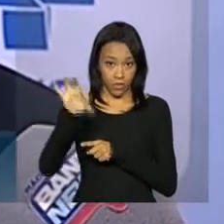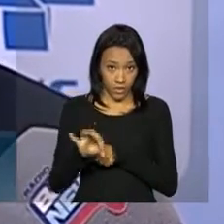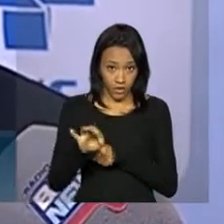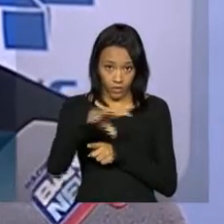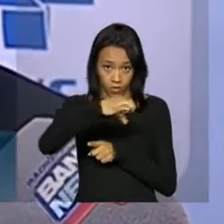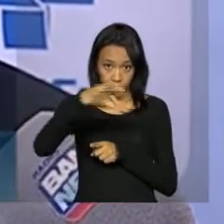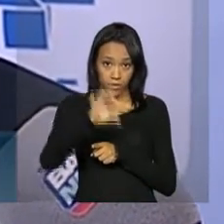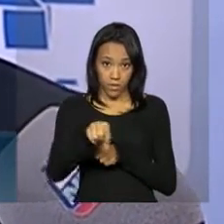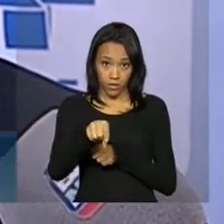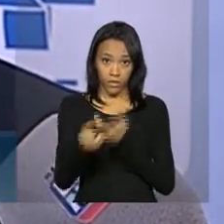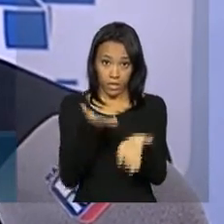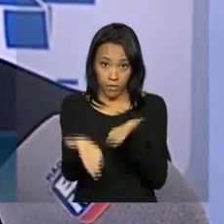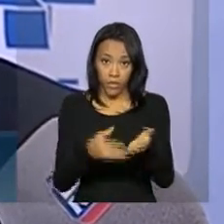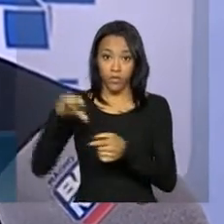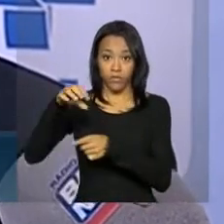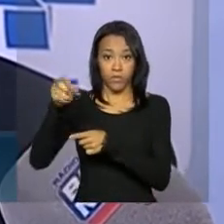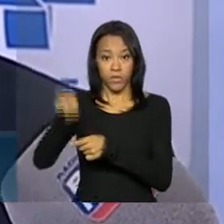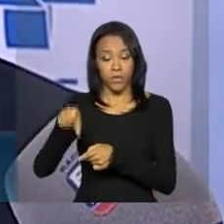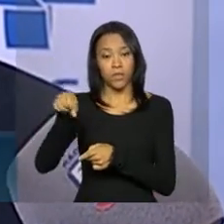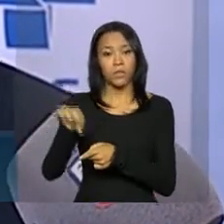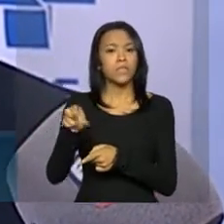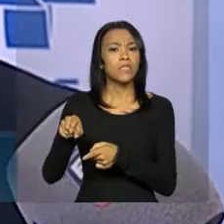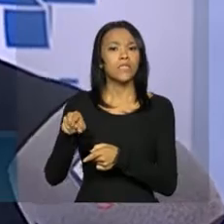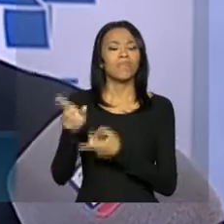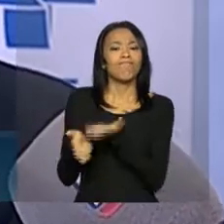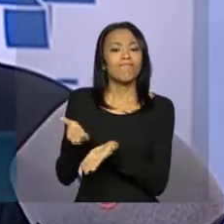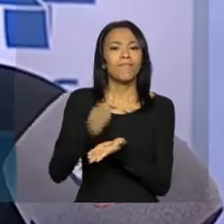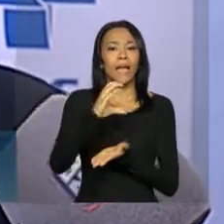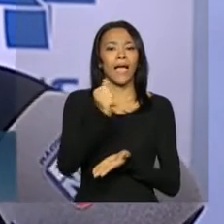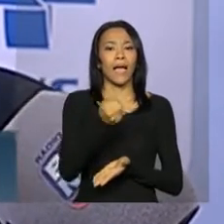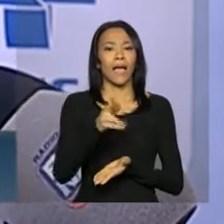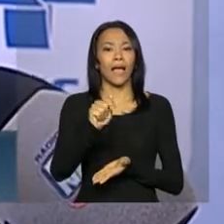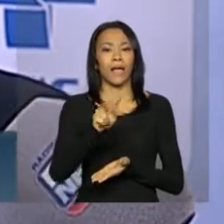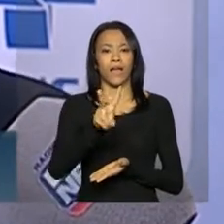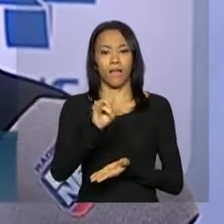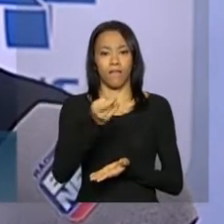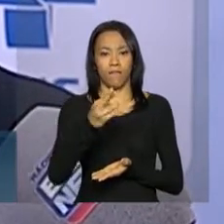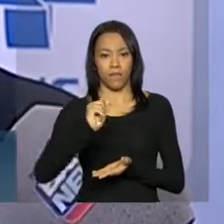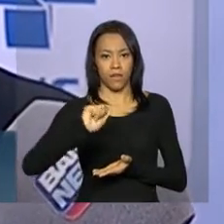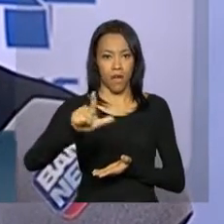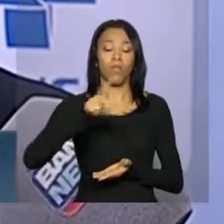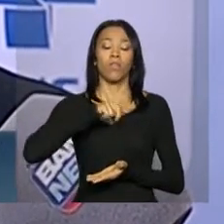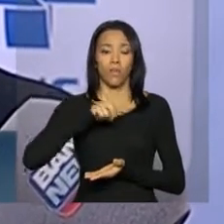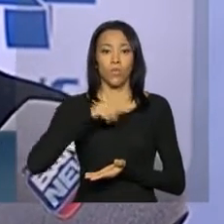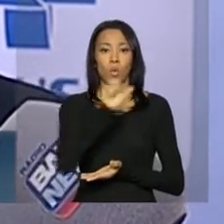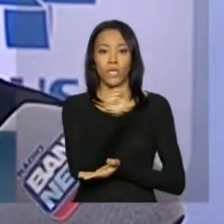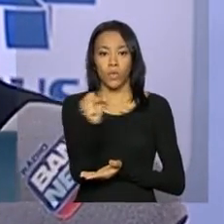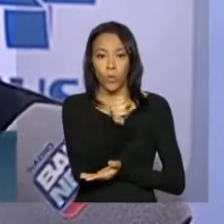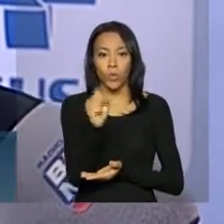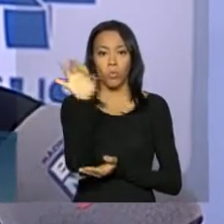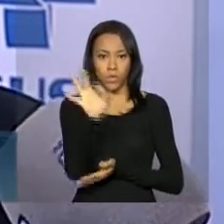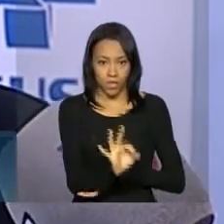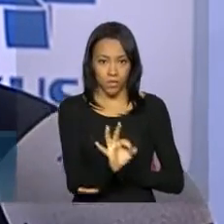tratamento, de ter uma carga viral indetectável, nós estamos para alcançar. Nós já estamos com